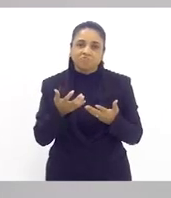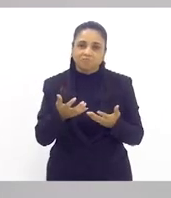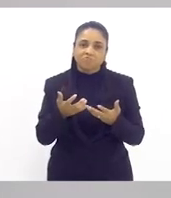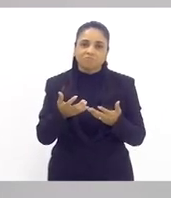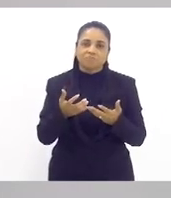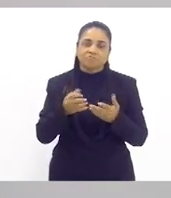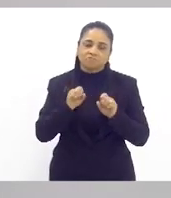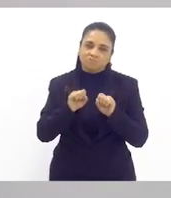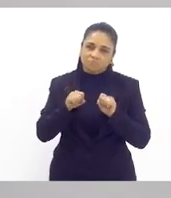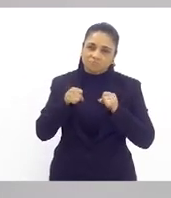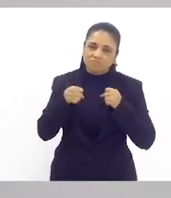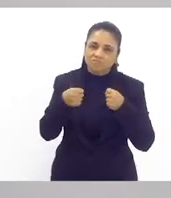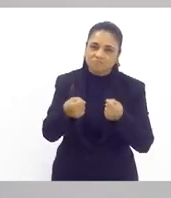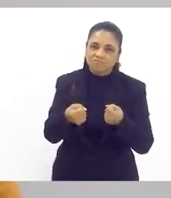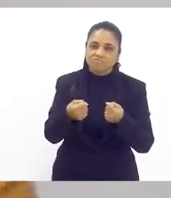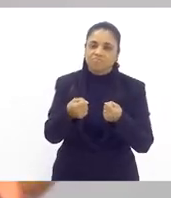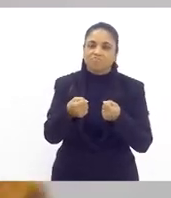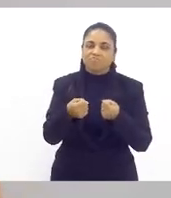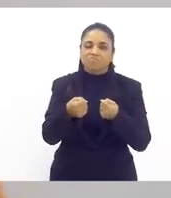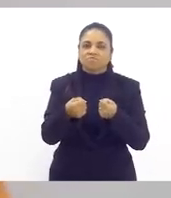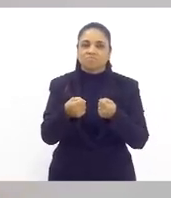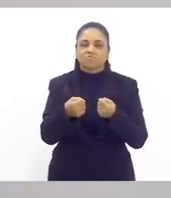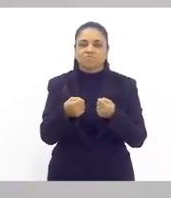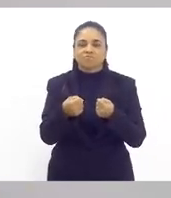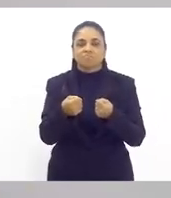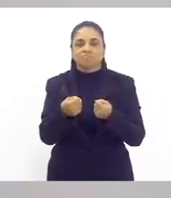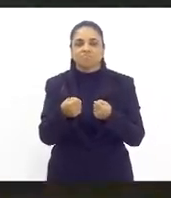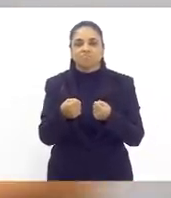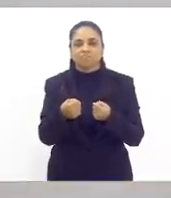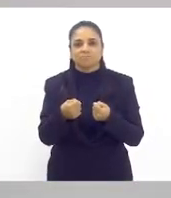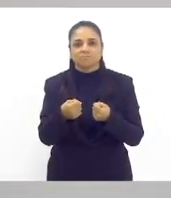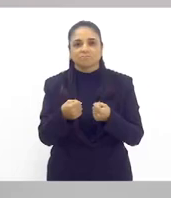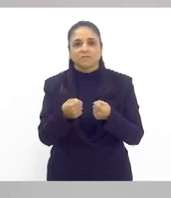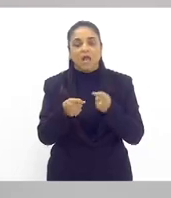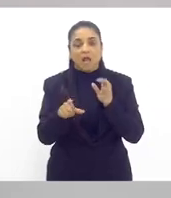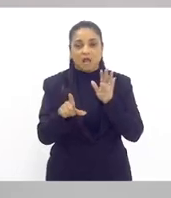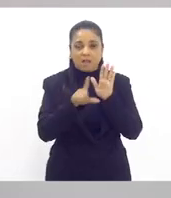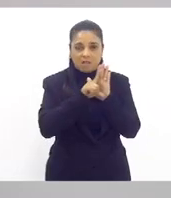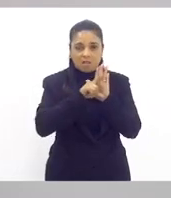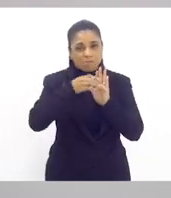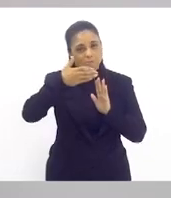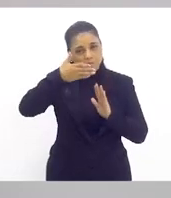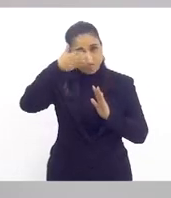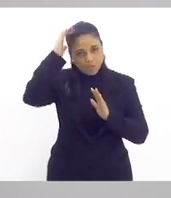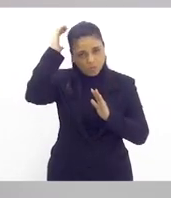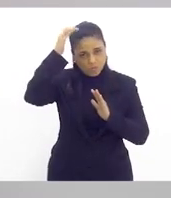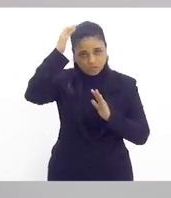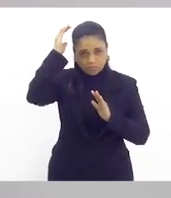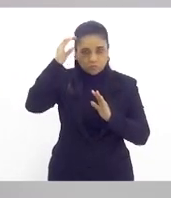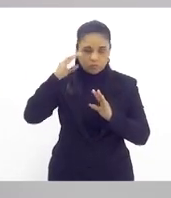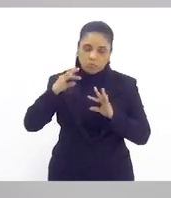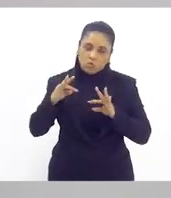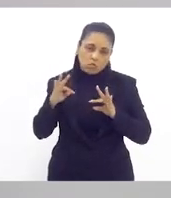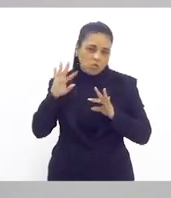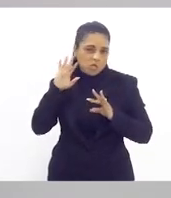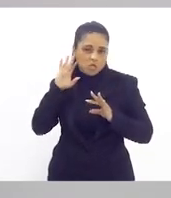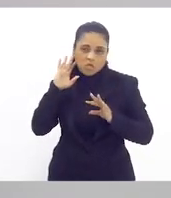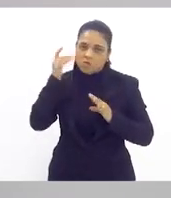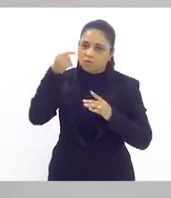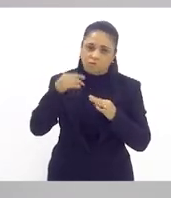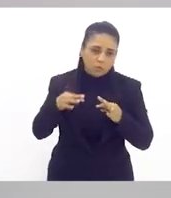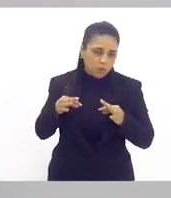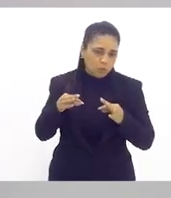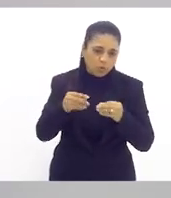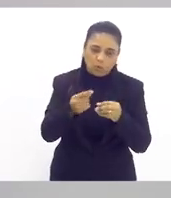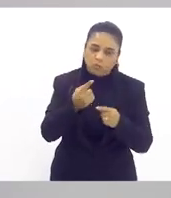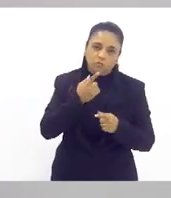só fazer um reforço daquilo que Ele trouxe que de fato a lei Paulo Gustavo não vai dar conta de materializar todos os